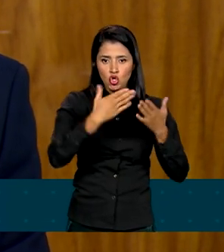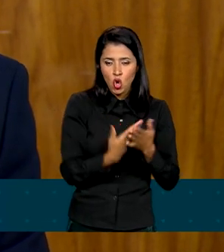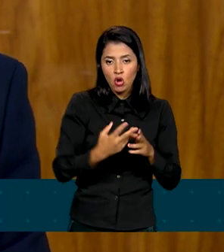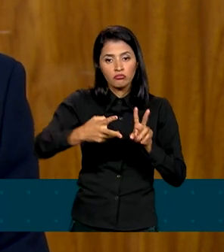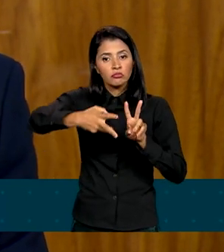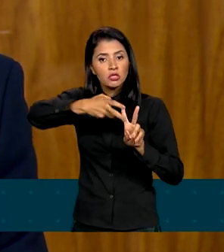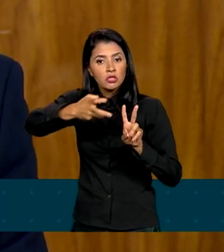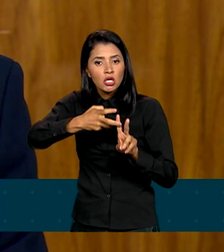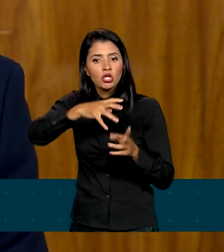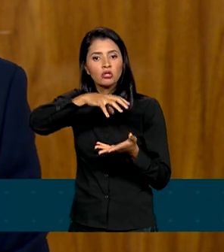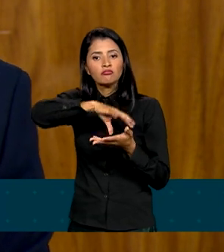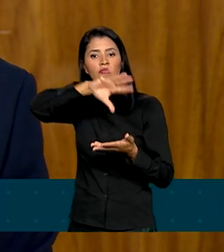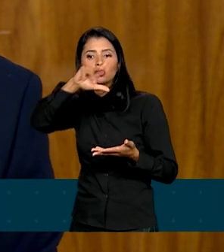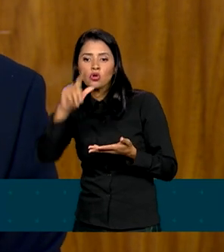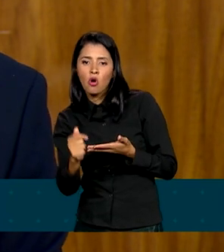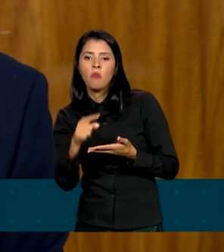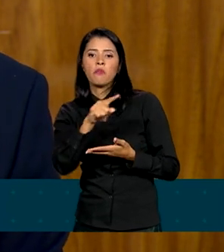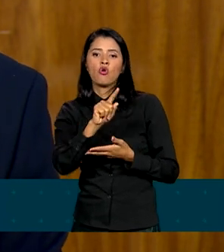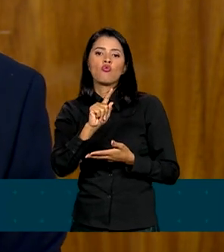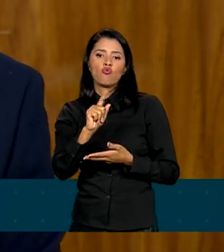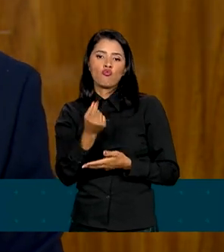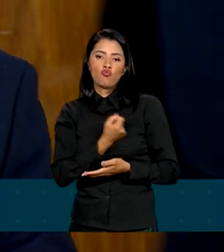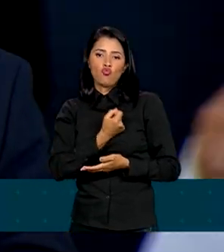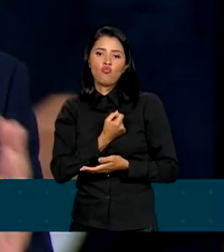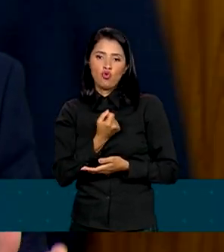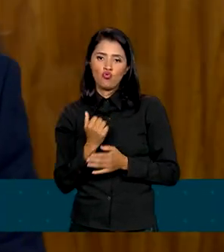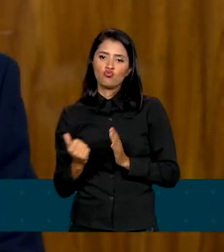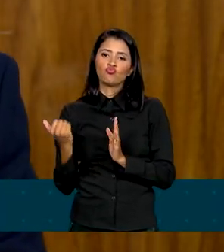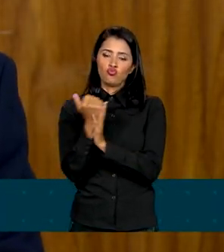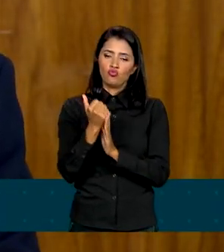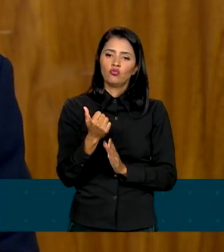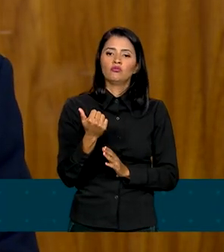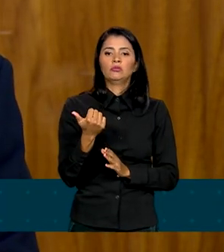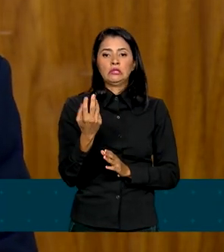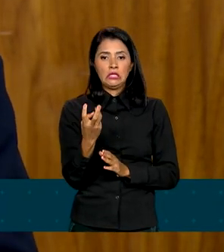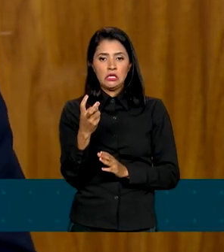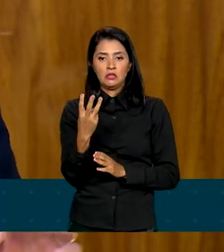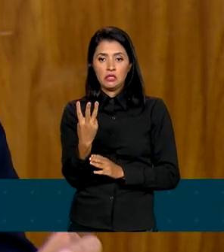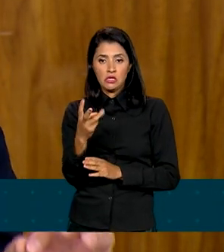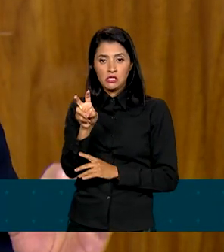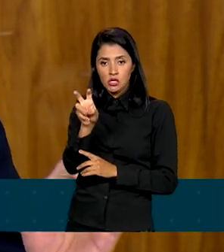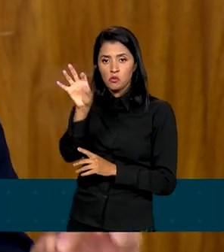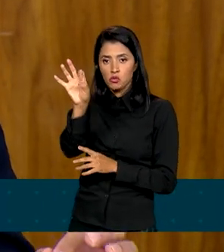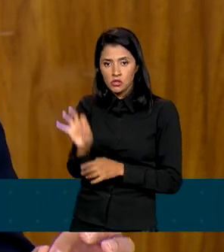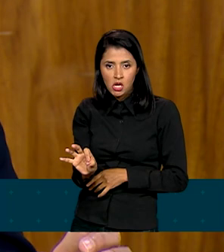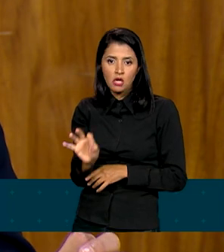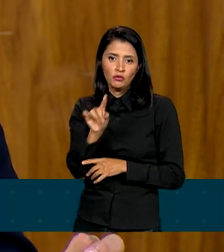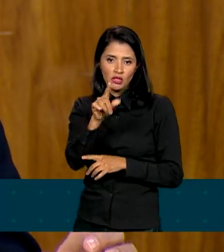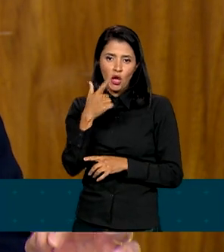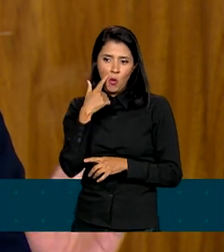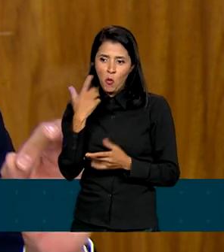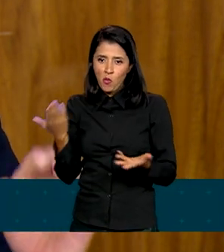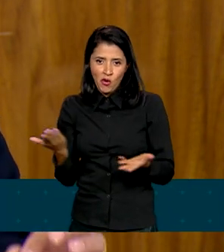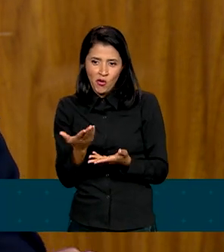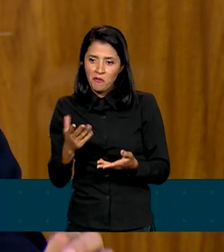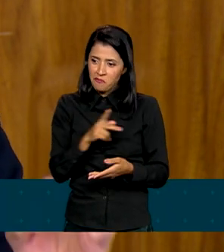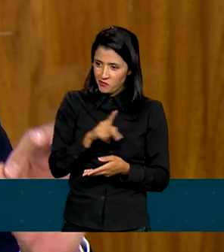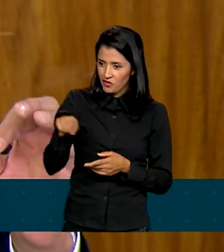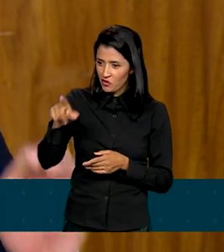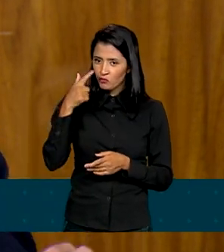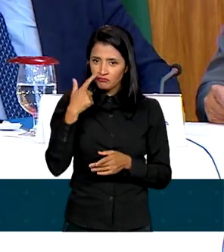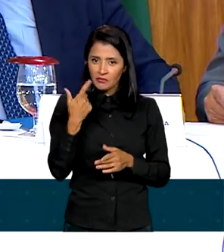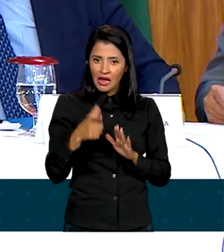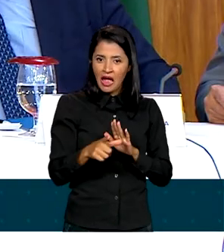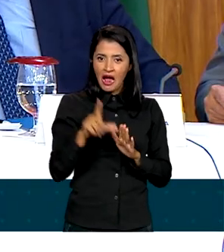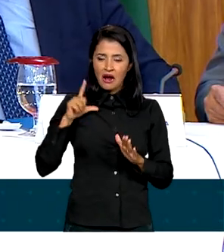indígenas e quilombolas, ele é de 35%, e nos demais, 28%, garantindo, presidente. Você está saindo, presidente, de um investimento que